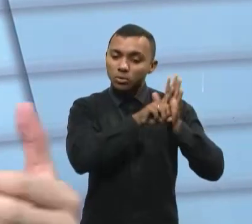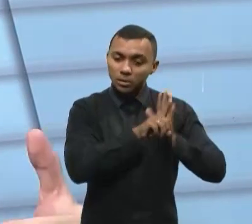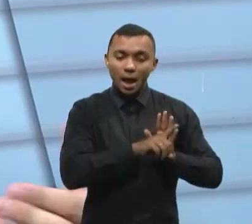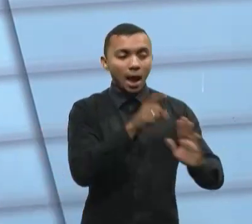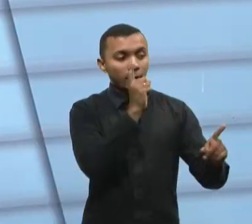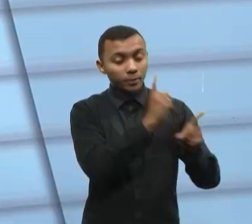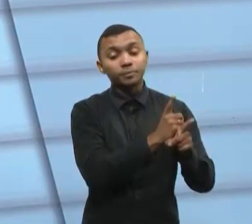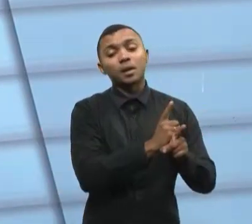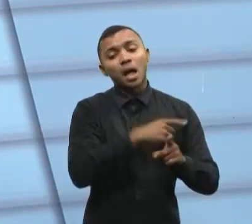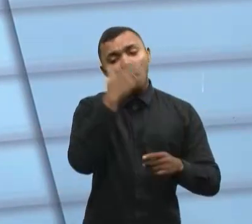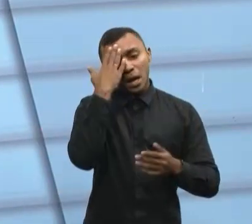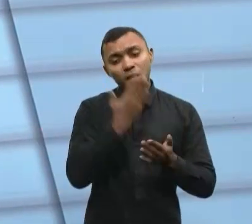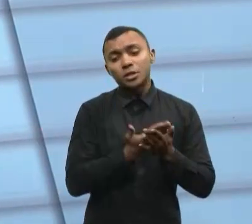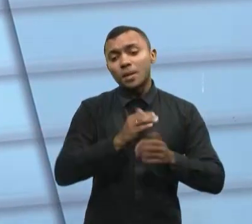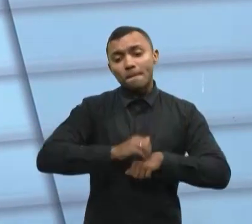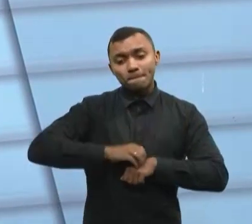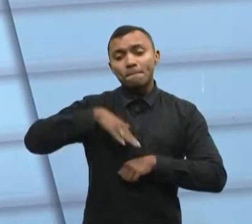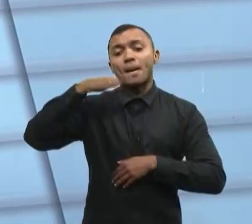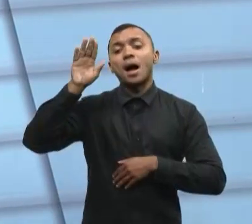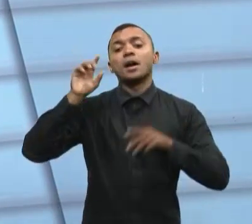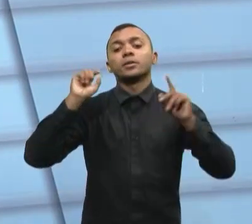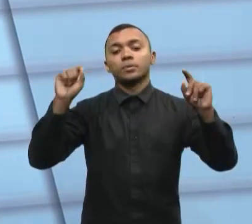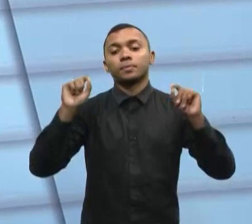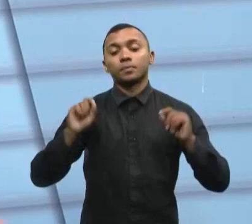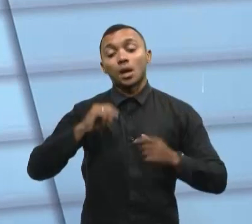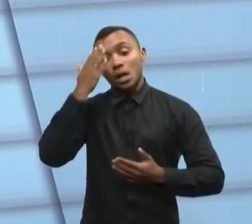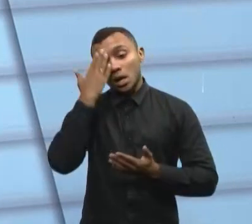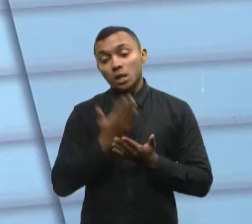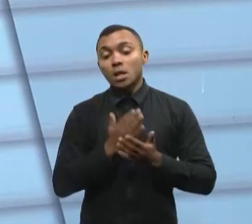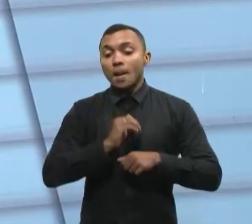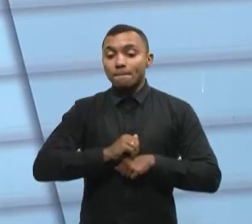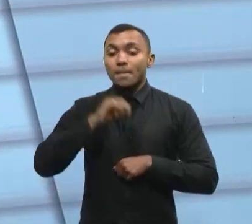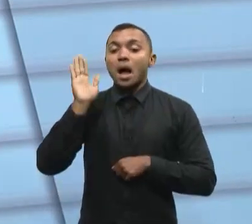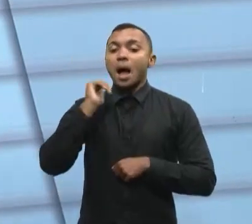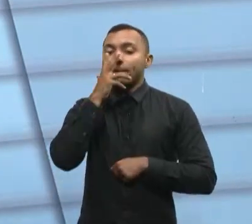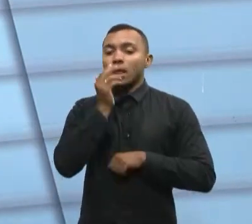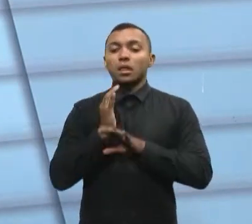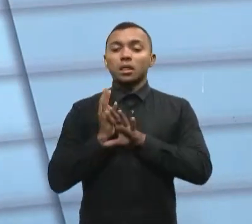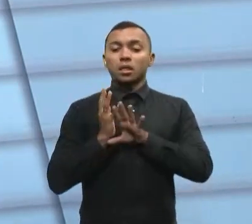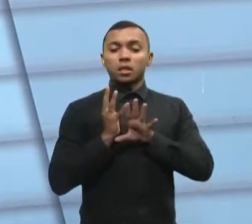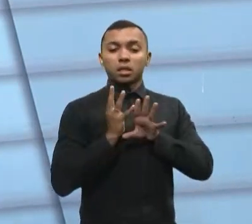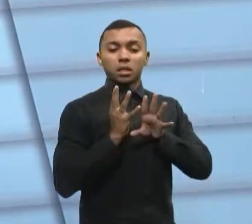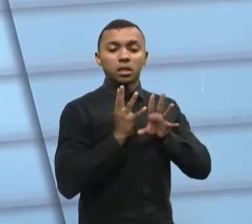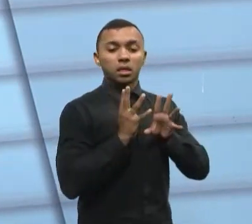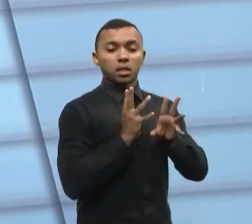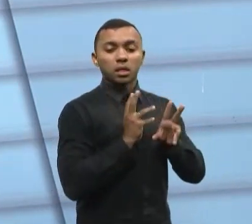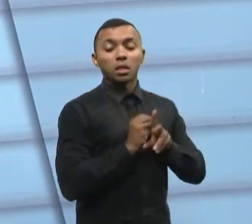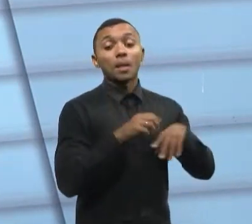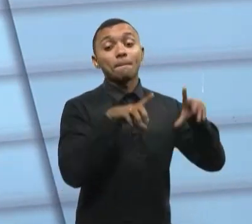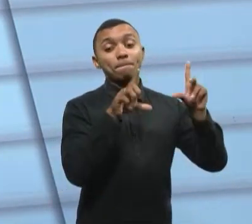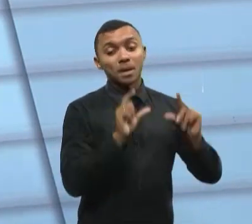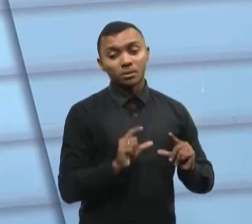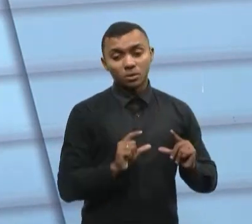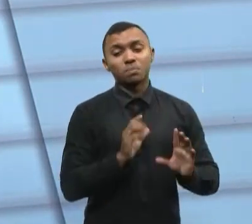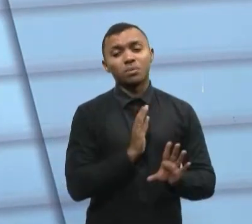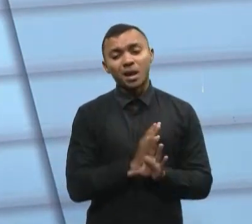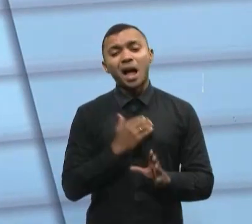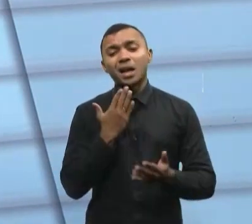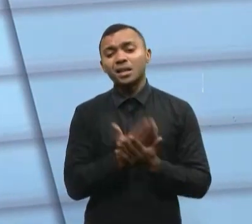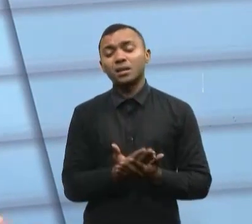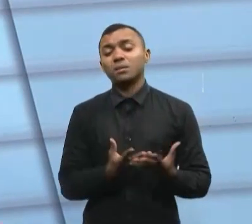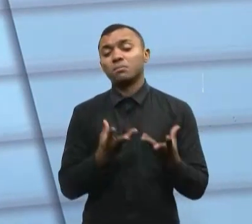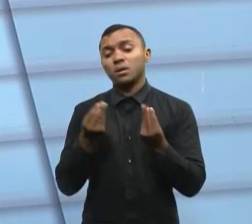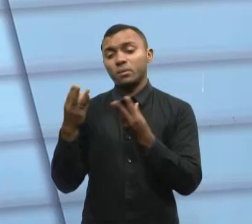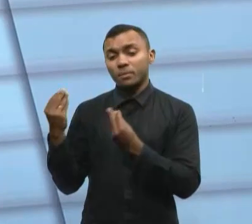tem uma tendência maior a cada vez mais diminuir essa fila de espera, que infelizmente é muito grande, principalmente no SUS, né? Isso. Tem